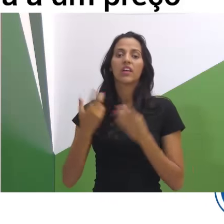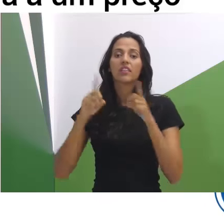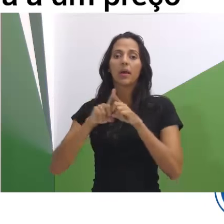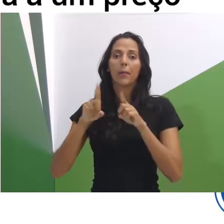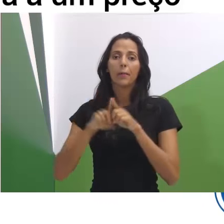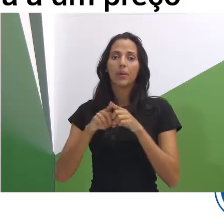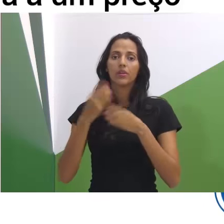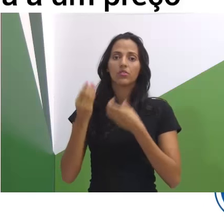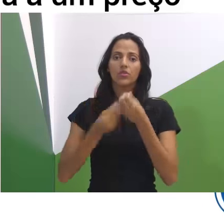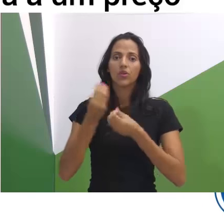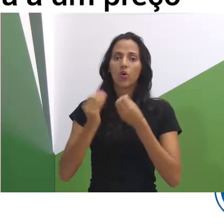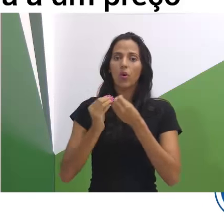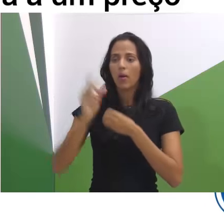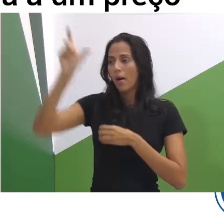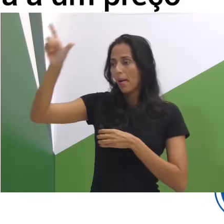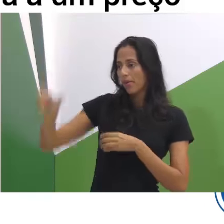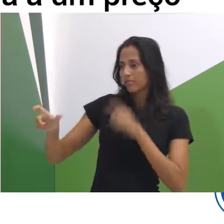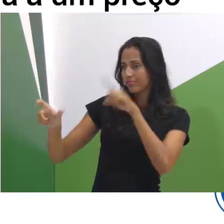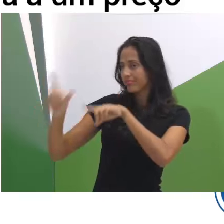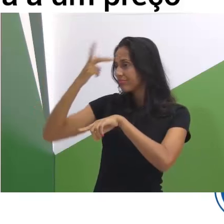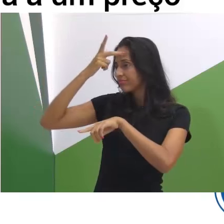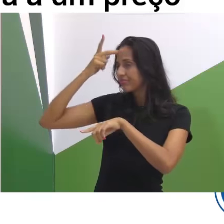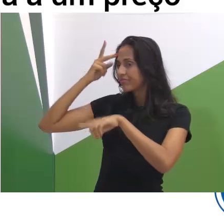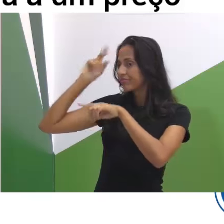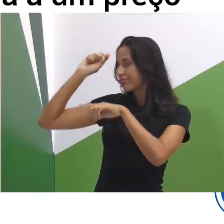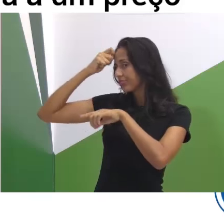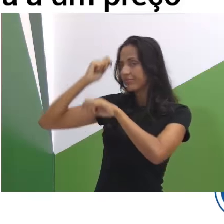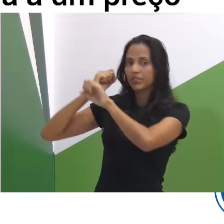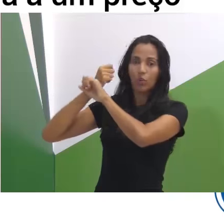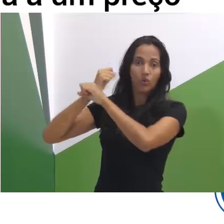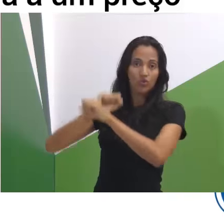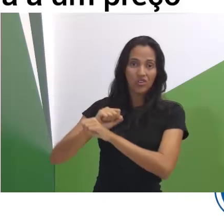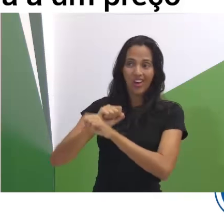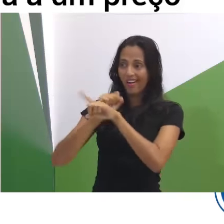tratar O escravo Como se fosse Uma mercadoria Certo?